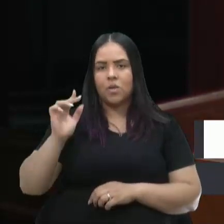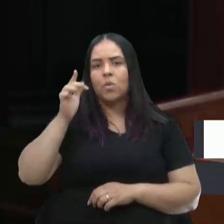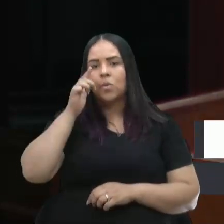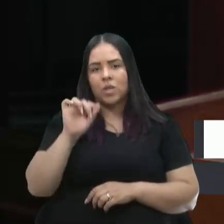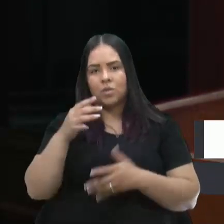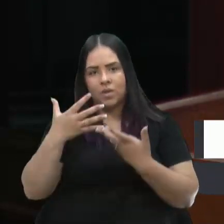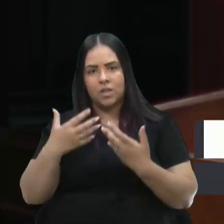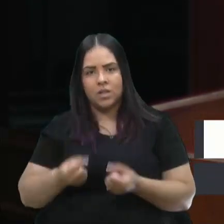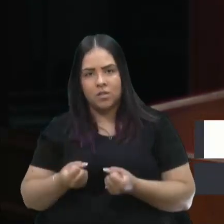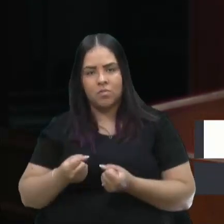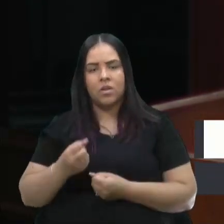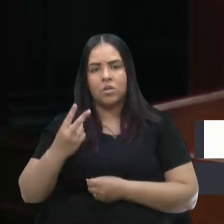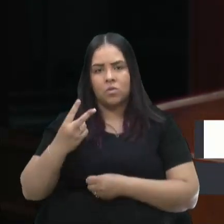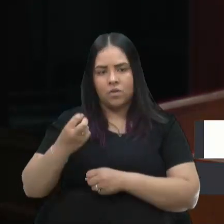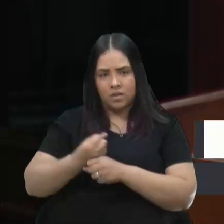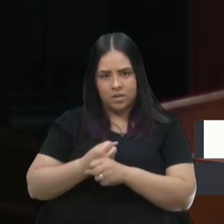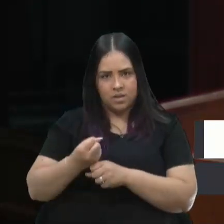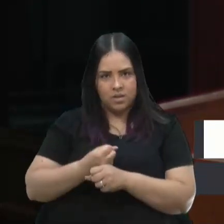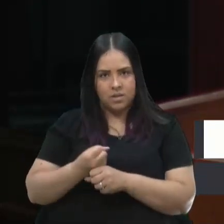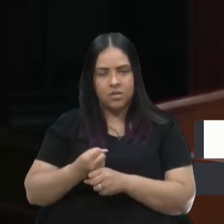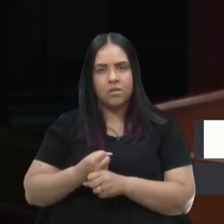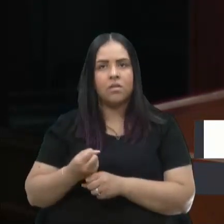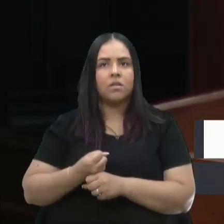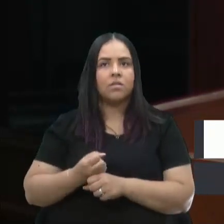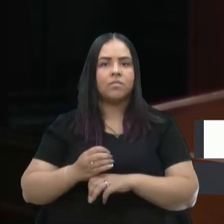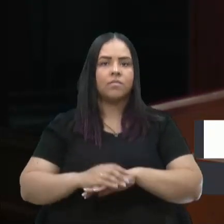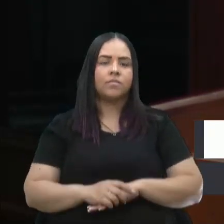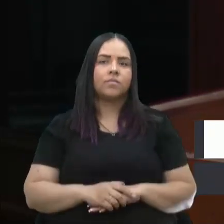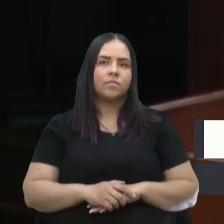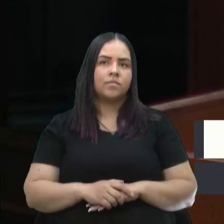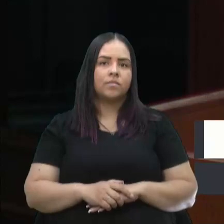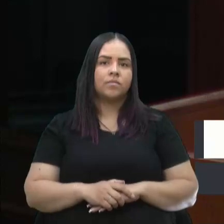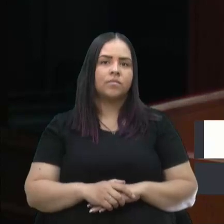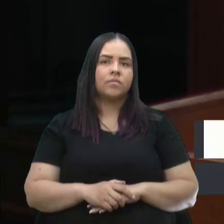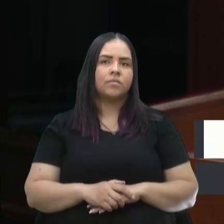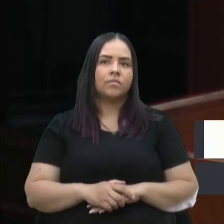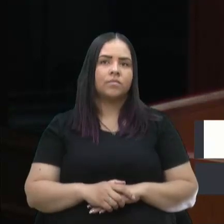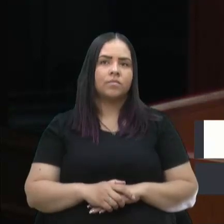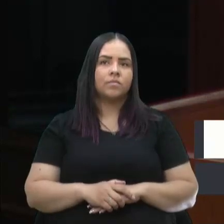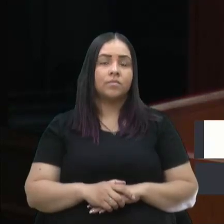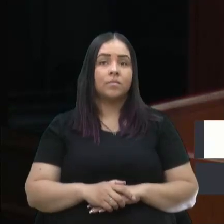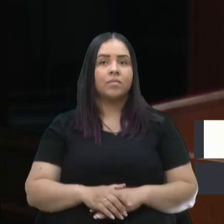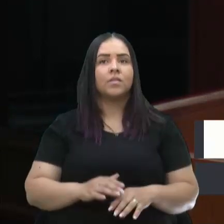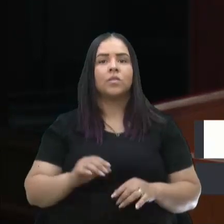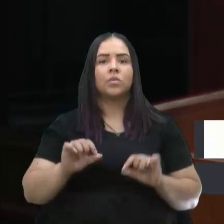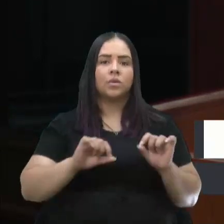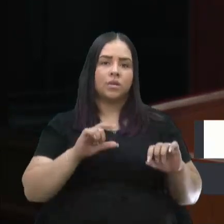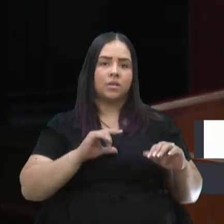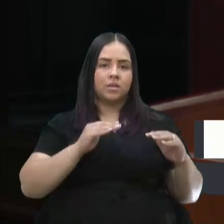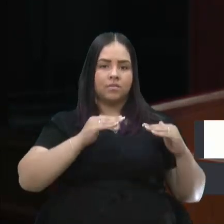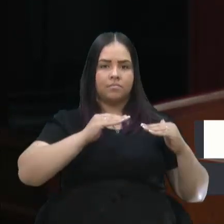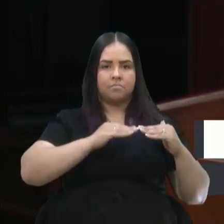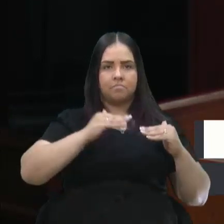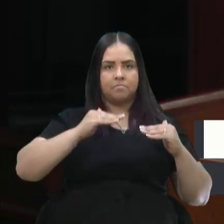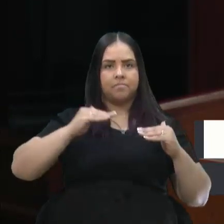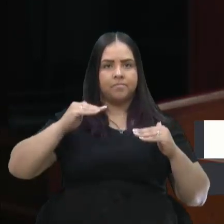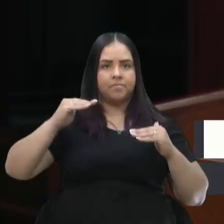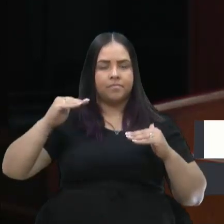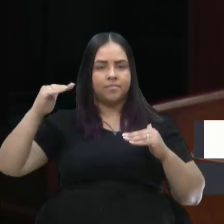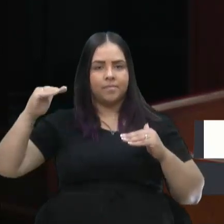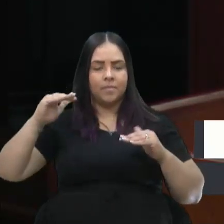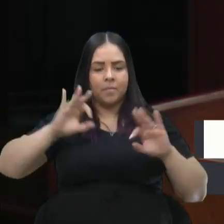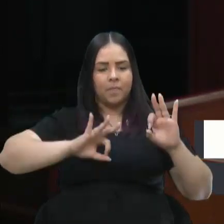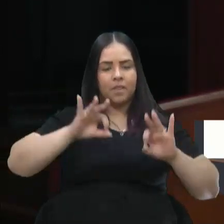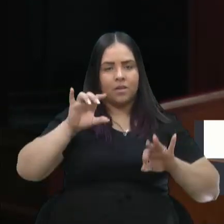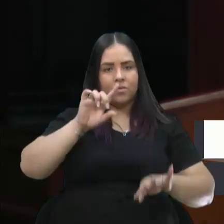atendido, vai para 2 anos a faixa da carência. As faixas de escalonamento. Inicialmente, o projeto ele